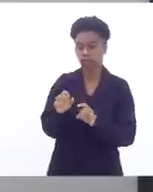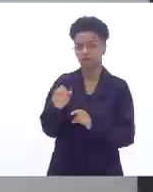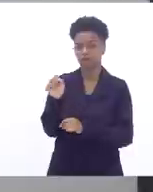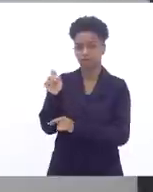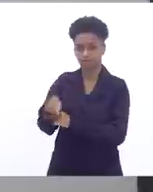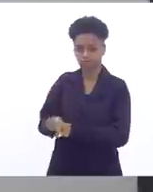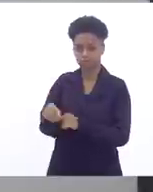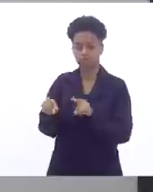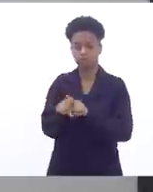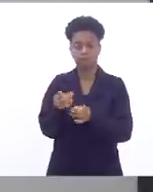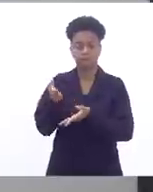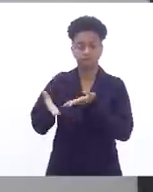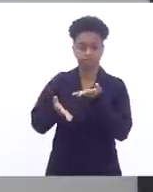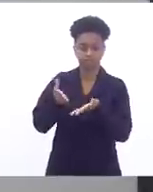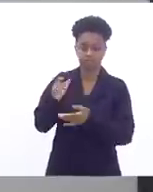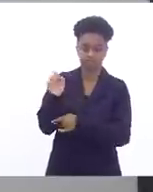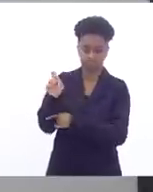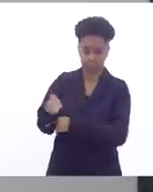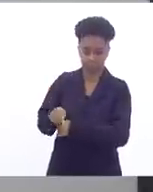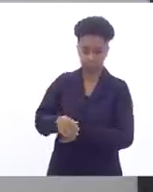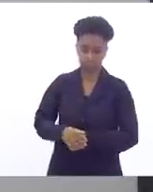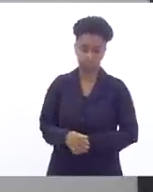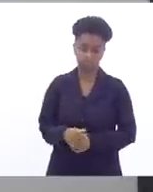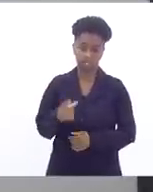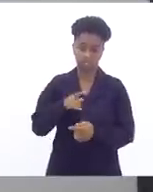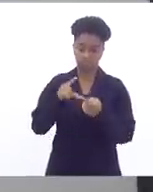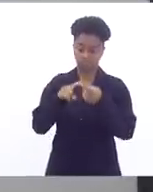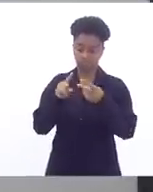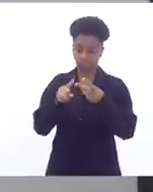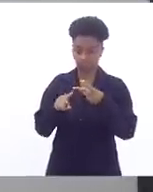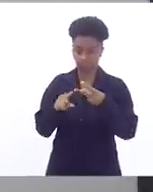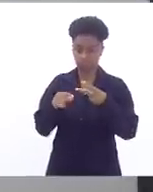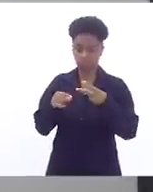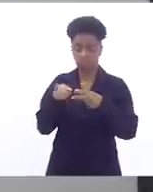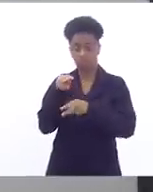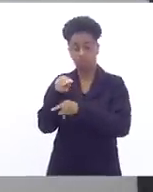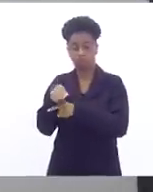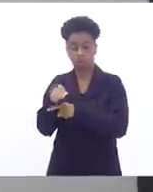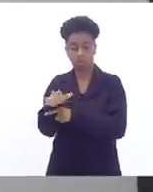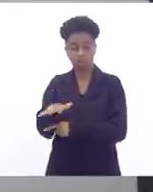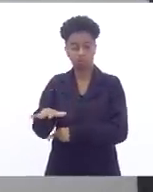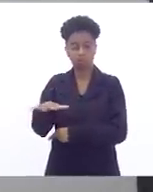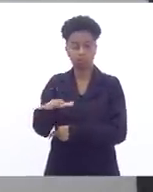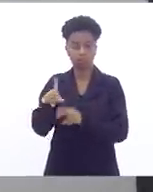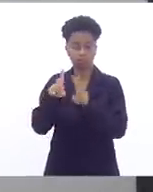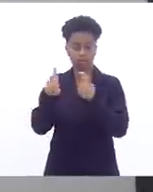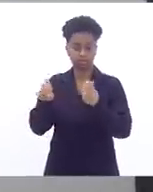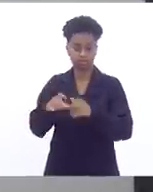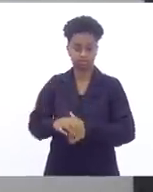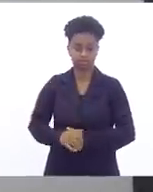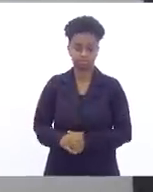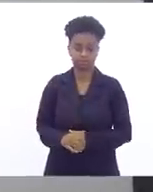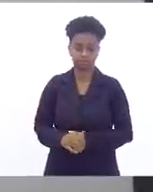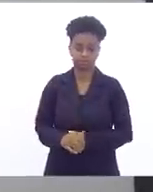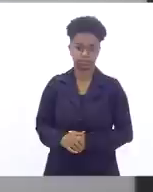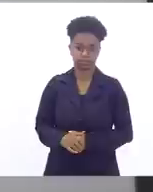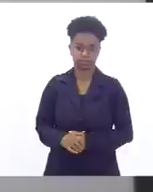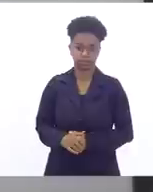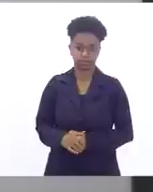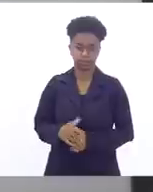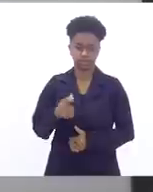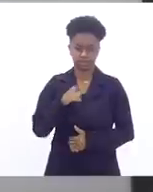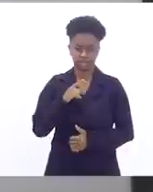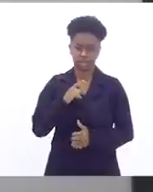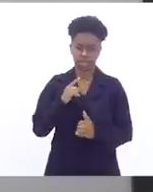assistente Previdenciário que seria os dois cargos que cuidariam desse tema existe a previsão